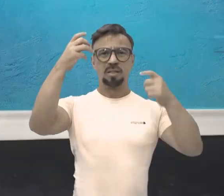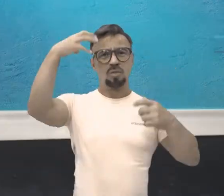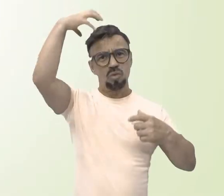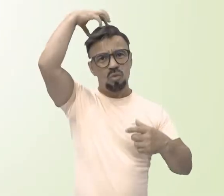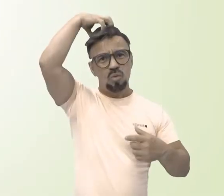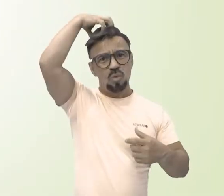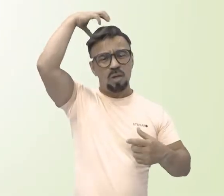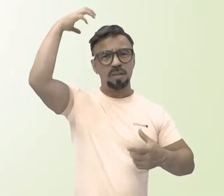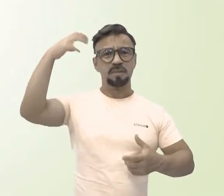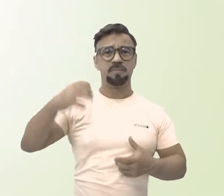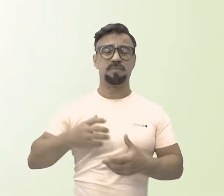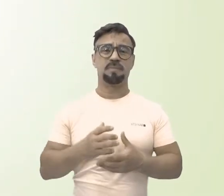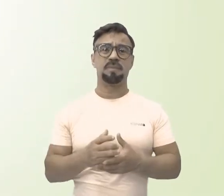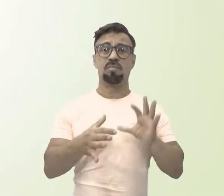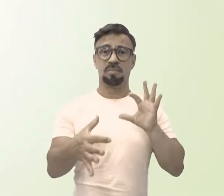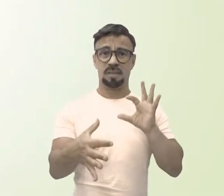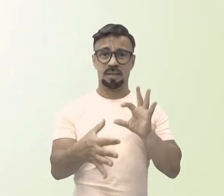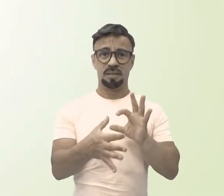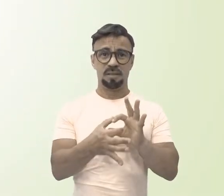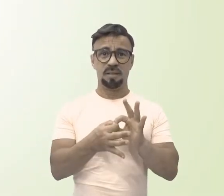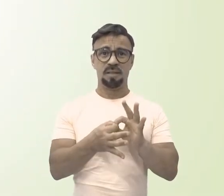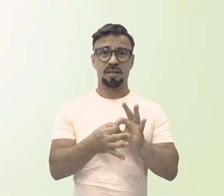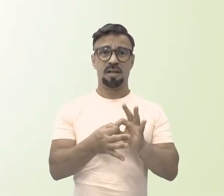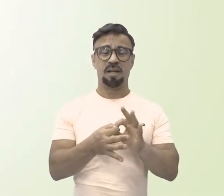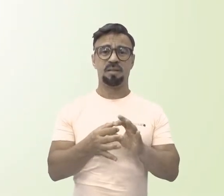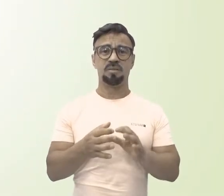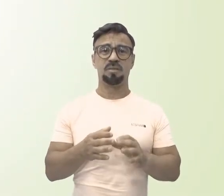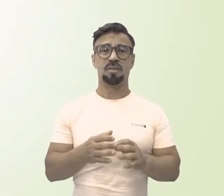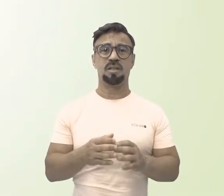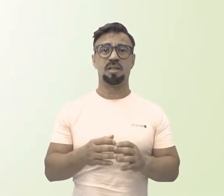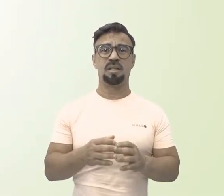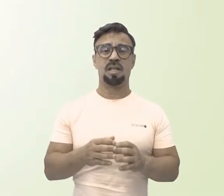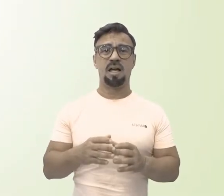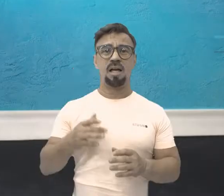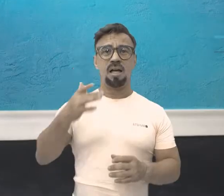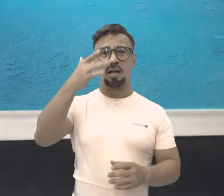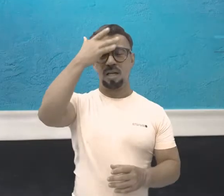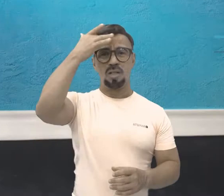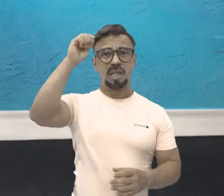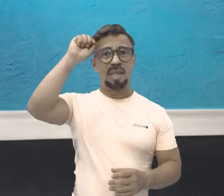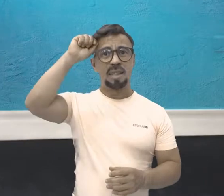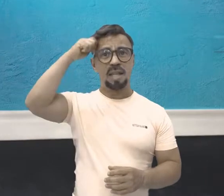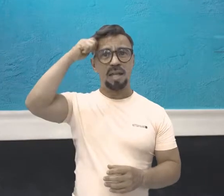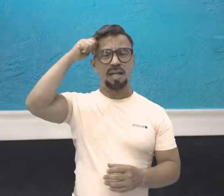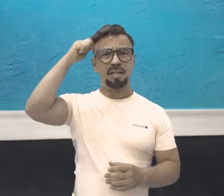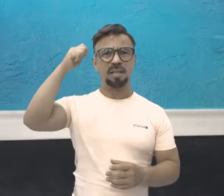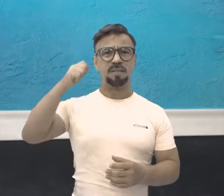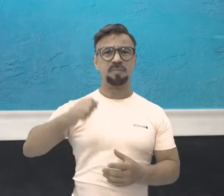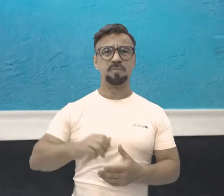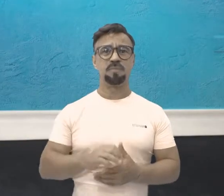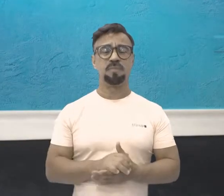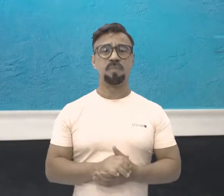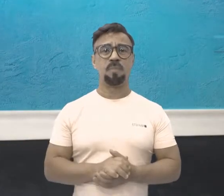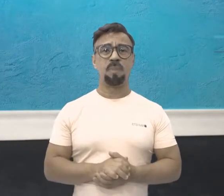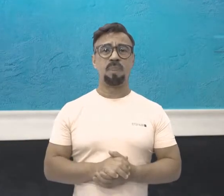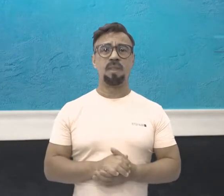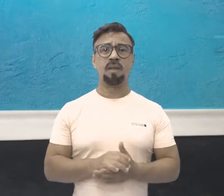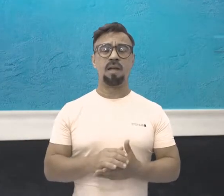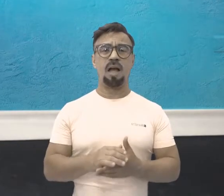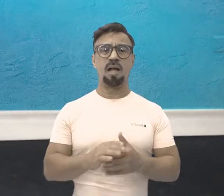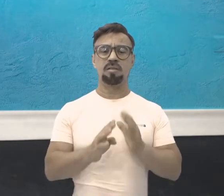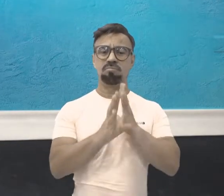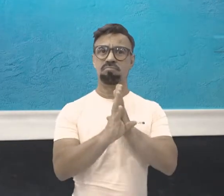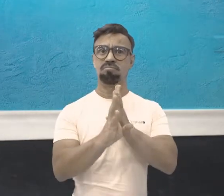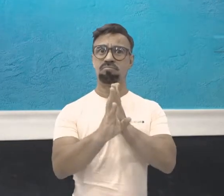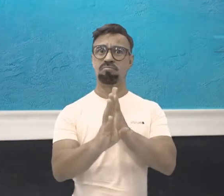congos. Eles estão ligados às negras do Rosário, que aí esse